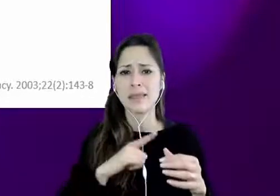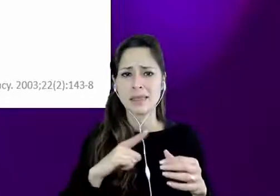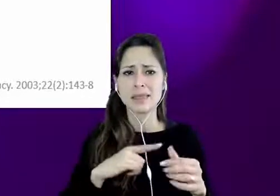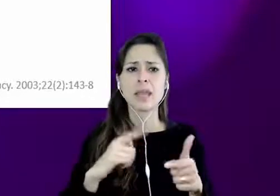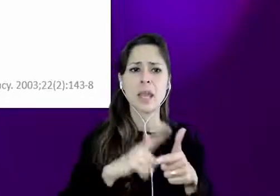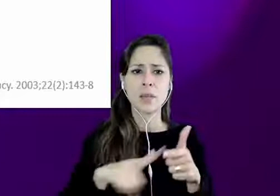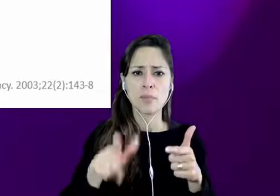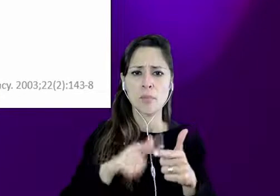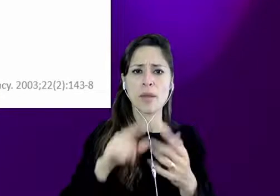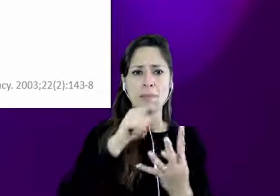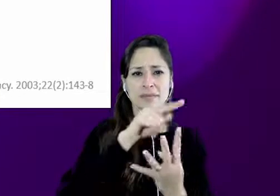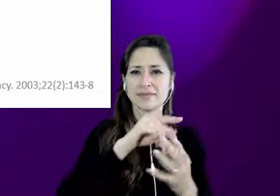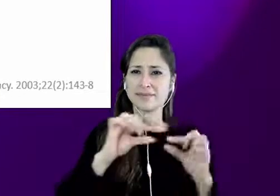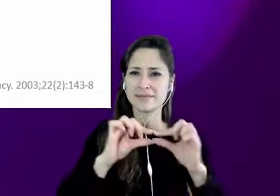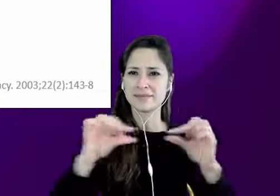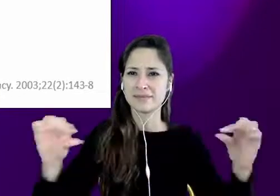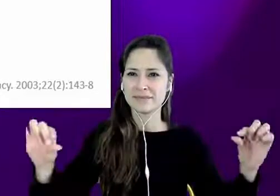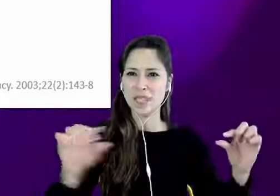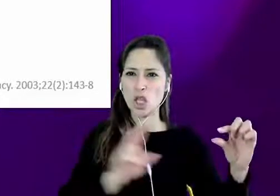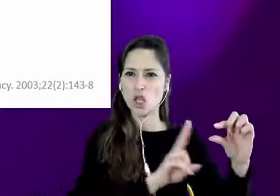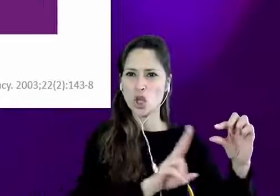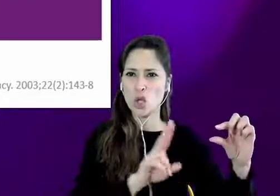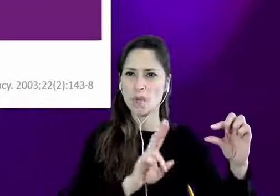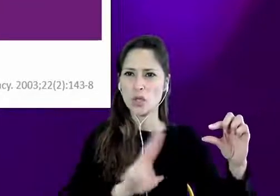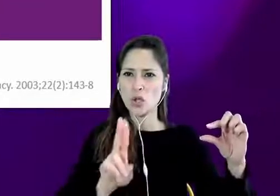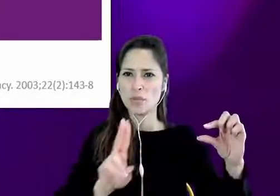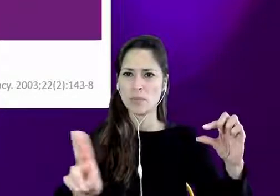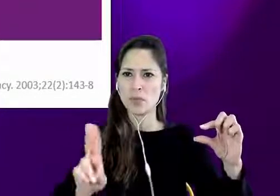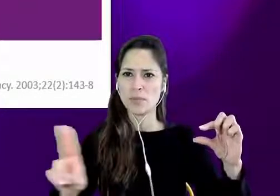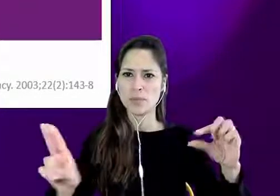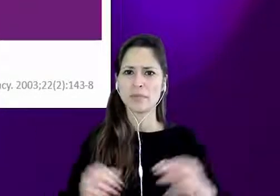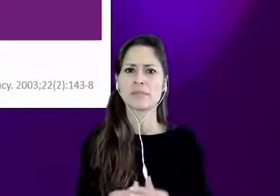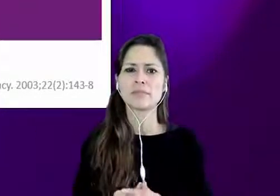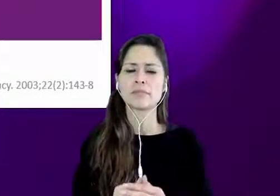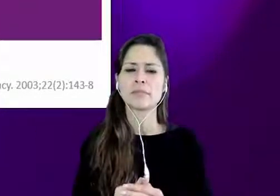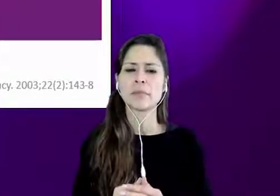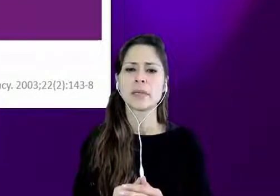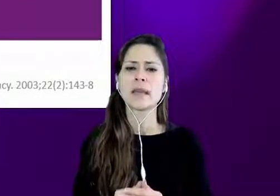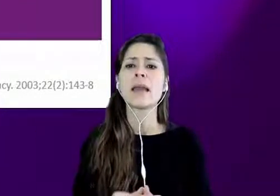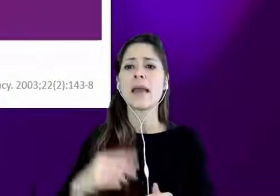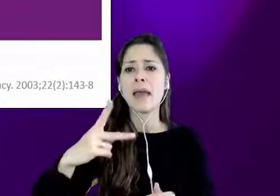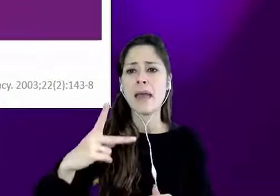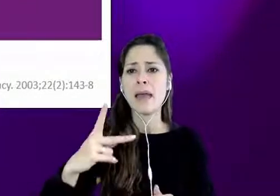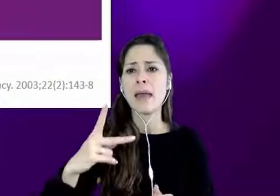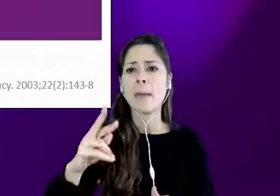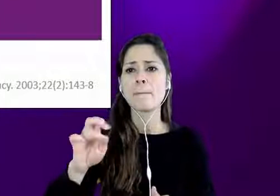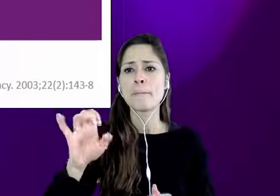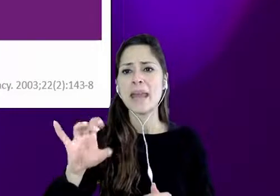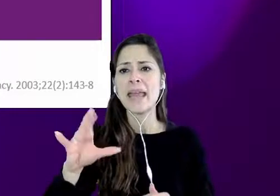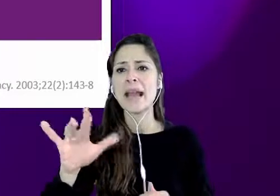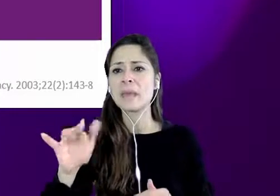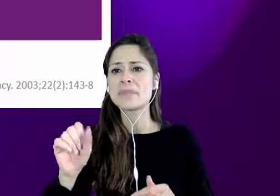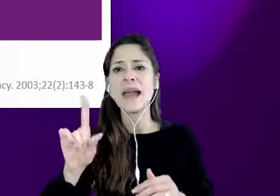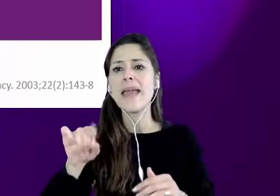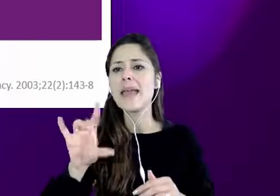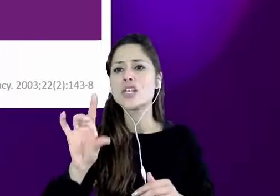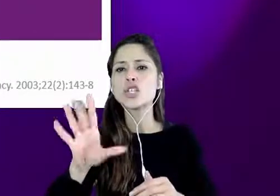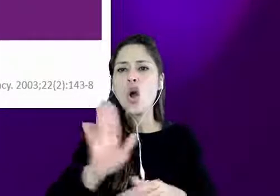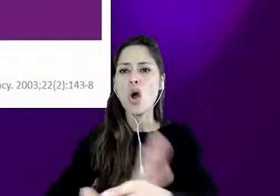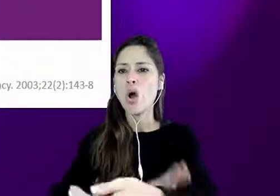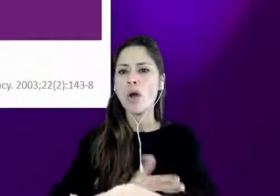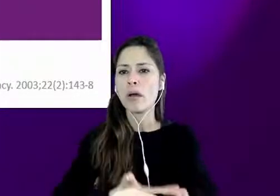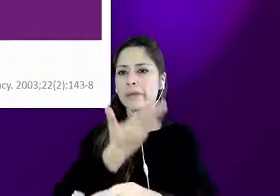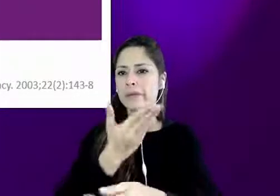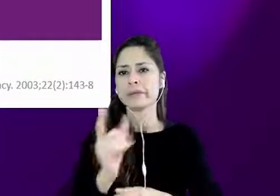hemólise, ativação de mediadores inflamatórios, mostrando mesmo que a pré-eclâmpsia não é só a pressão arterial, não é só reduzir a pressão arterial.